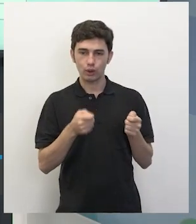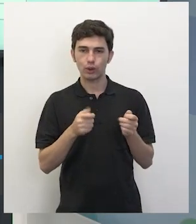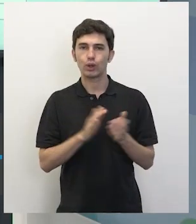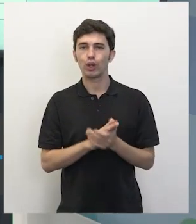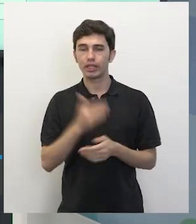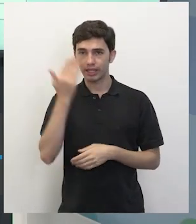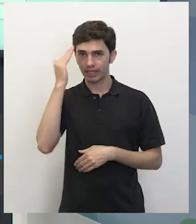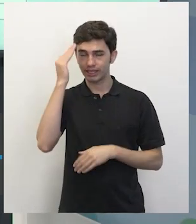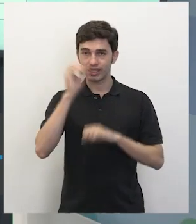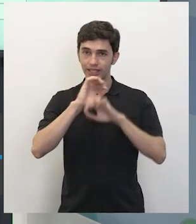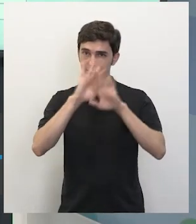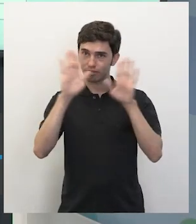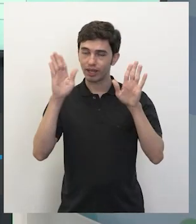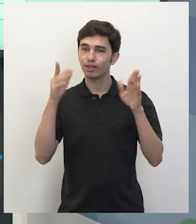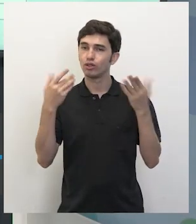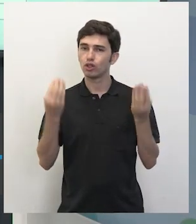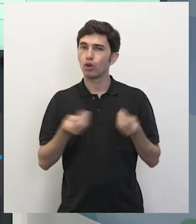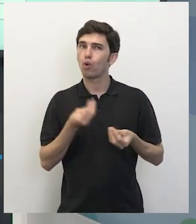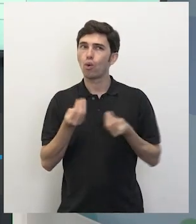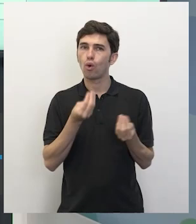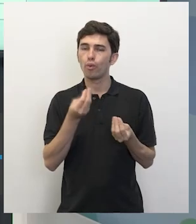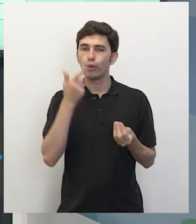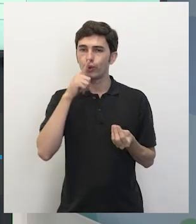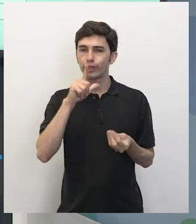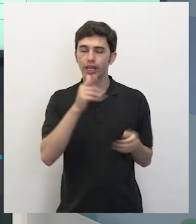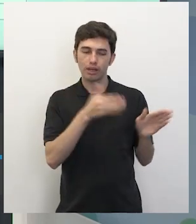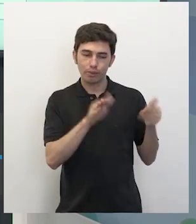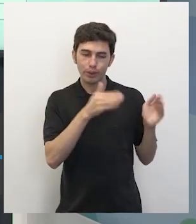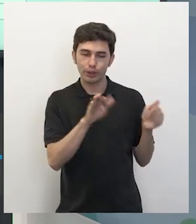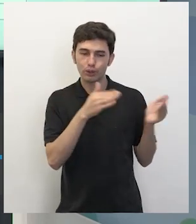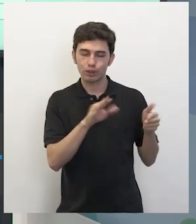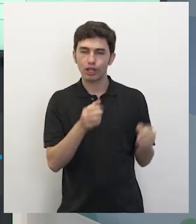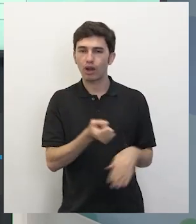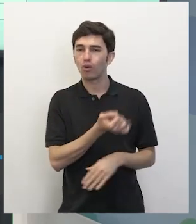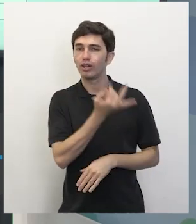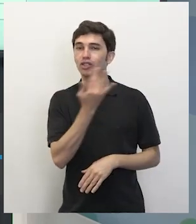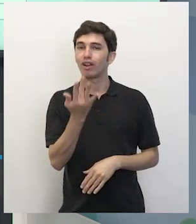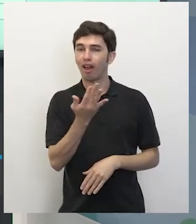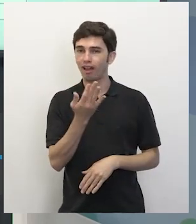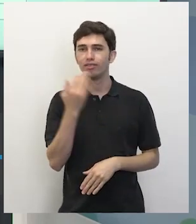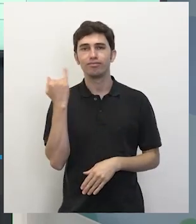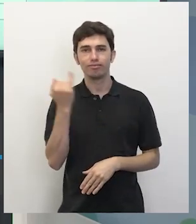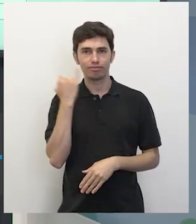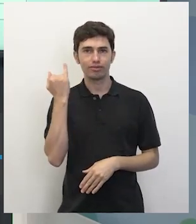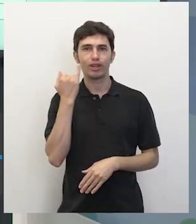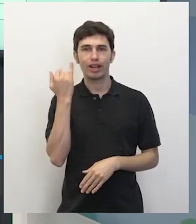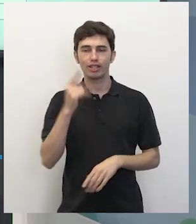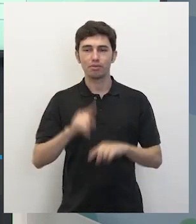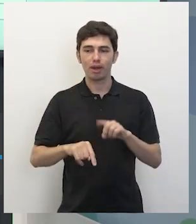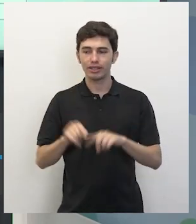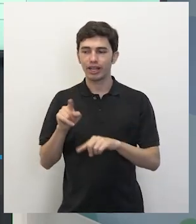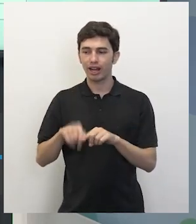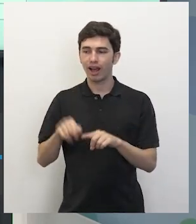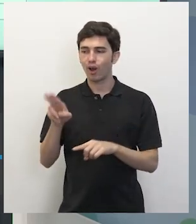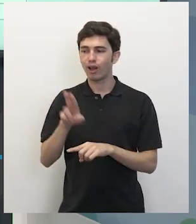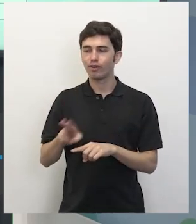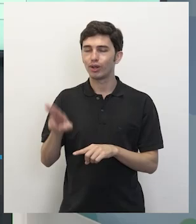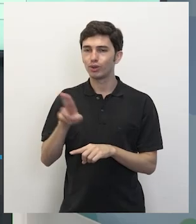essa noção, né, do quanto se produz, quantidade, né, de material utilizado e o que vai